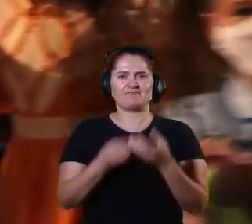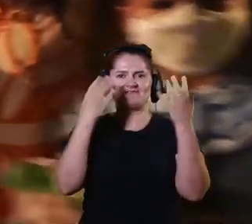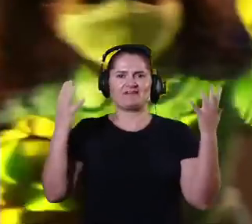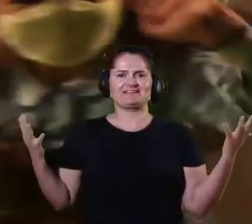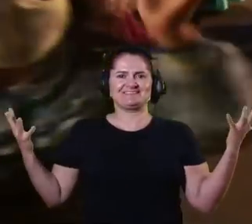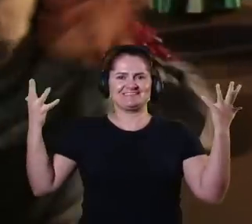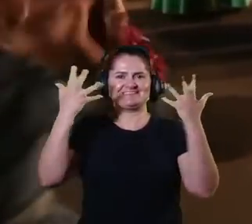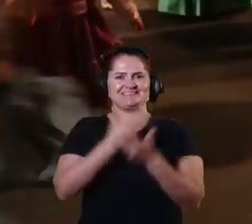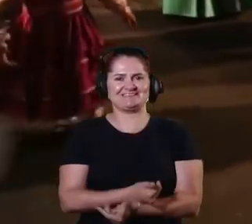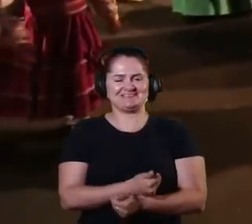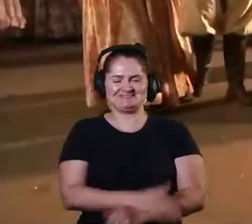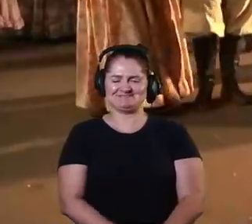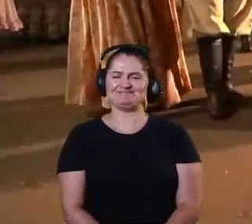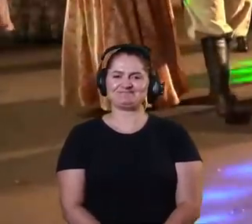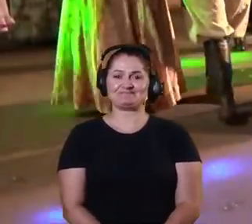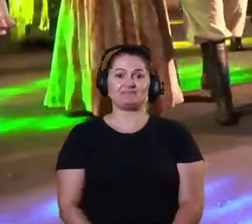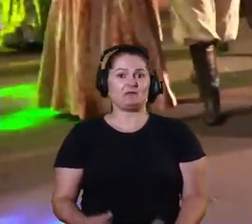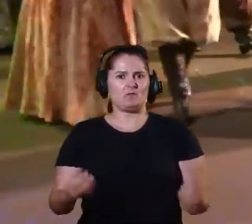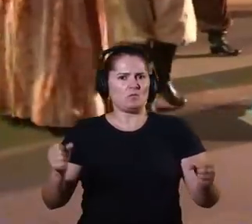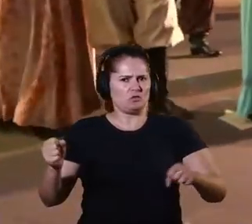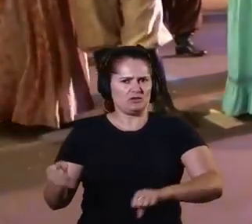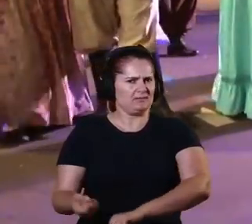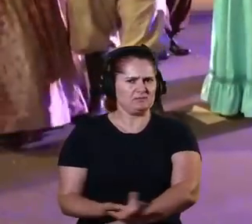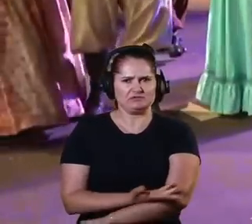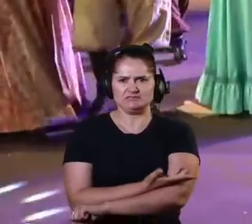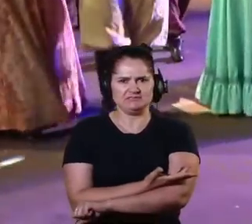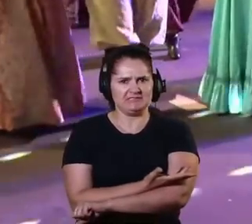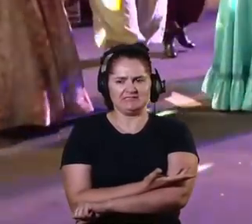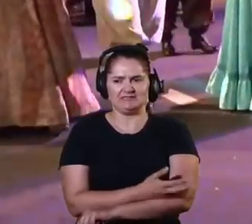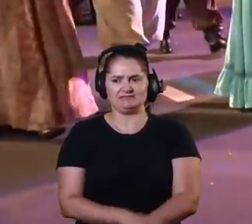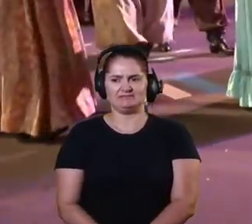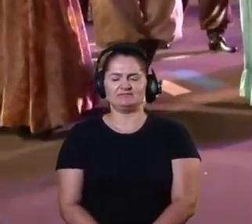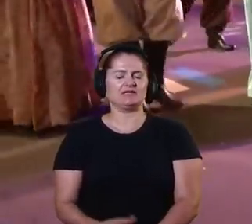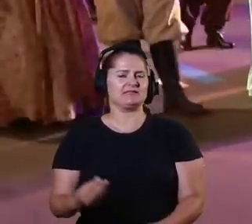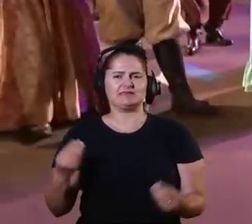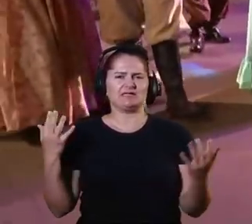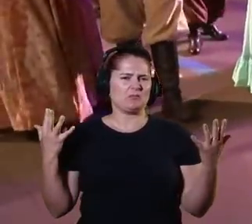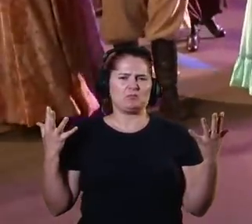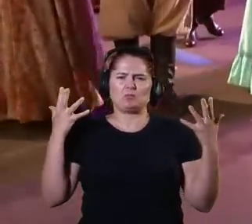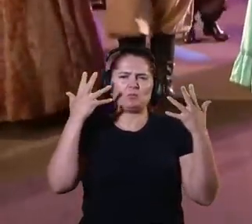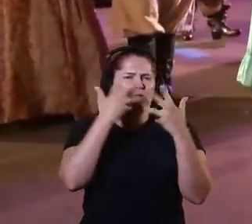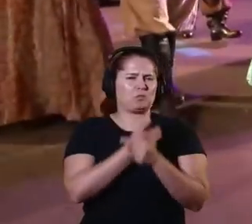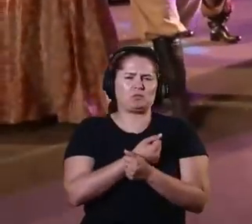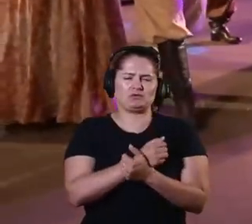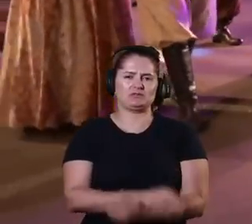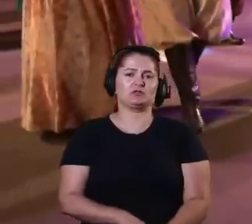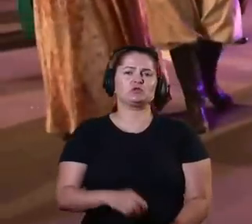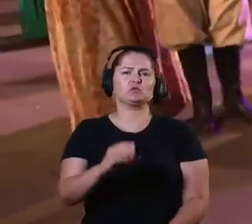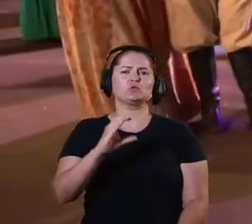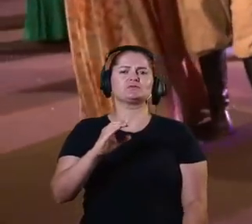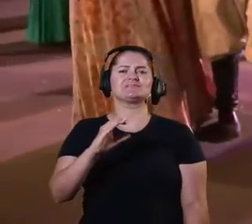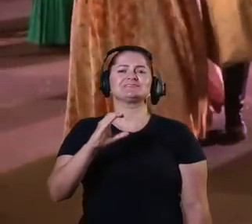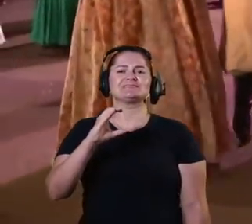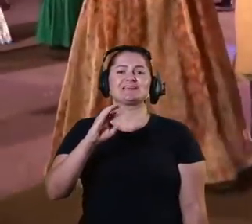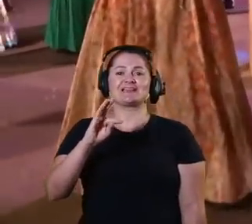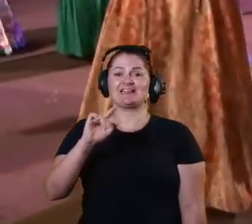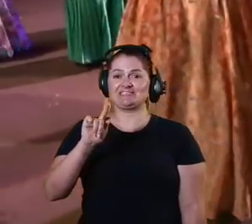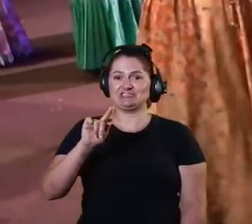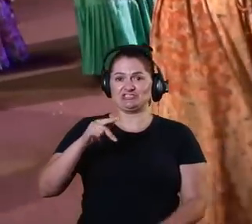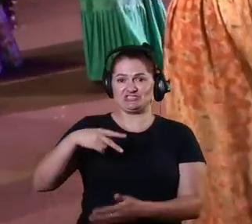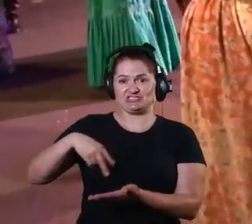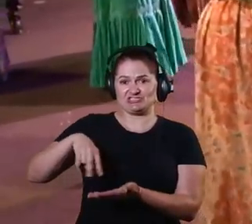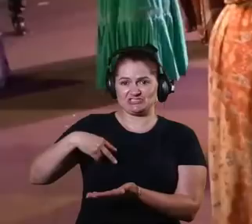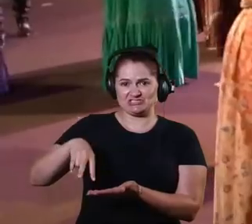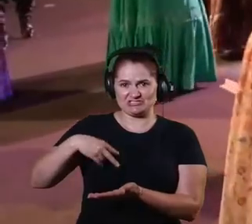desfile. Muito emocionante, tá bonito o desfile? Tá muito lindo. Você é do CTG Migrantes de Tradição, né? Ela